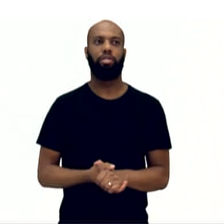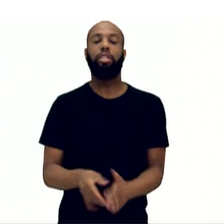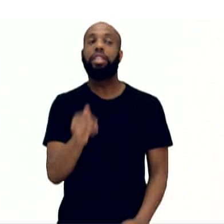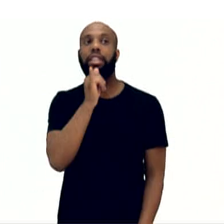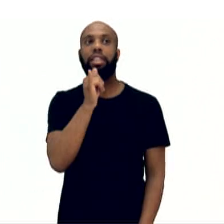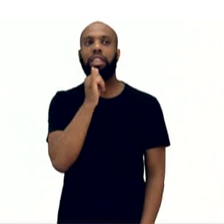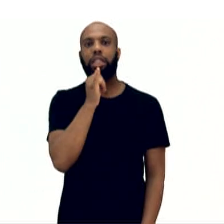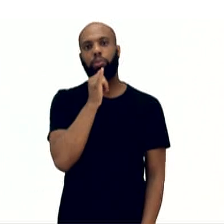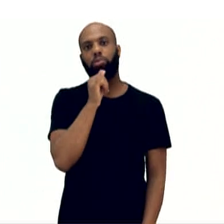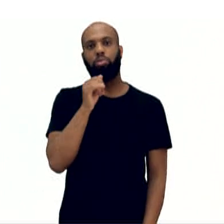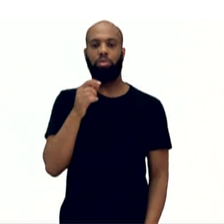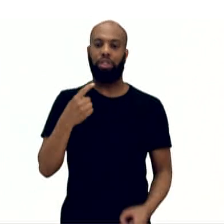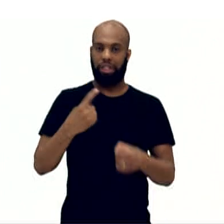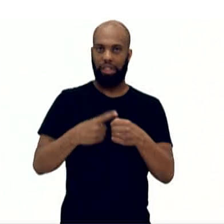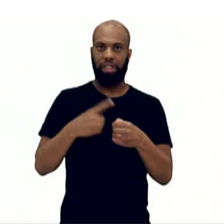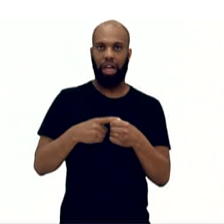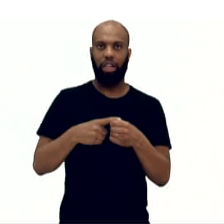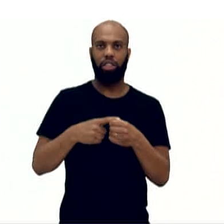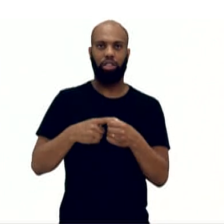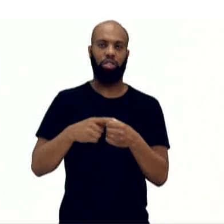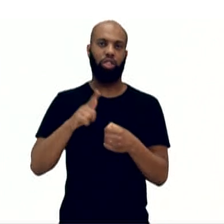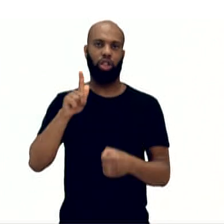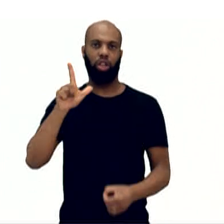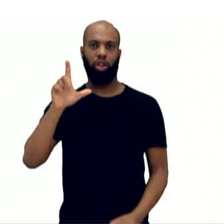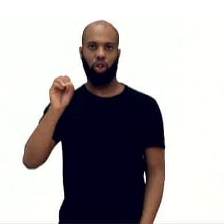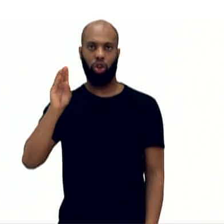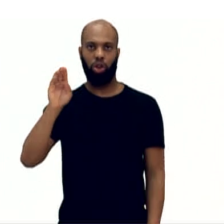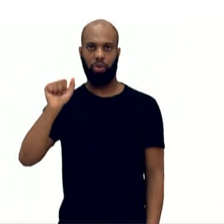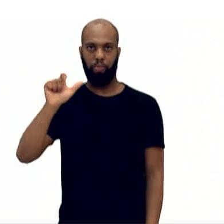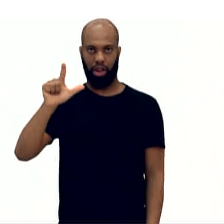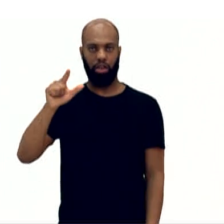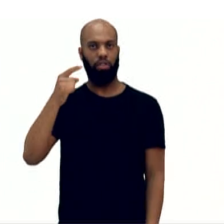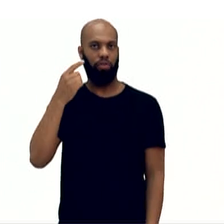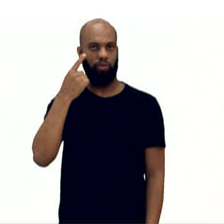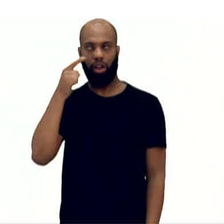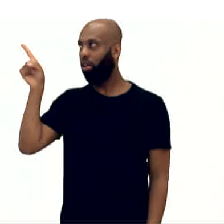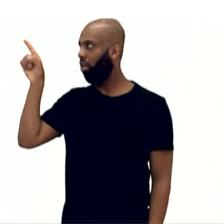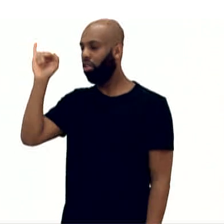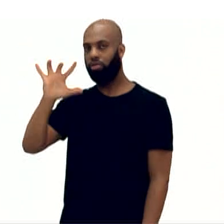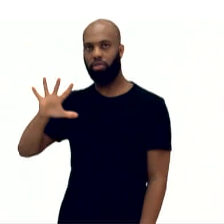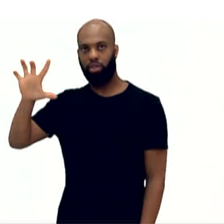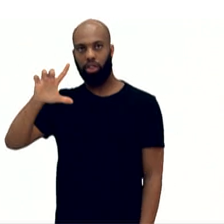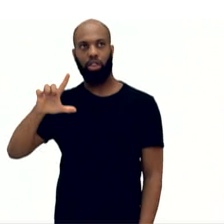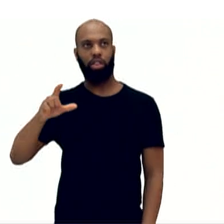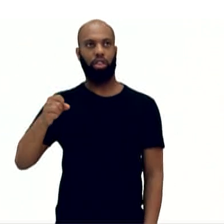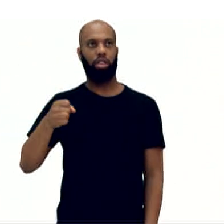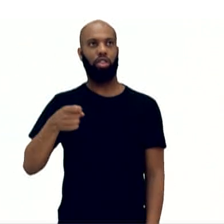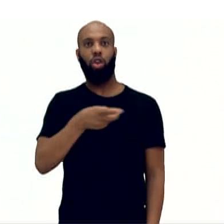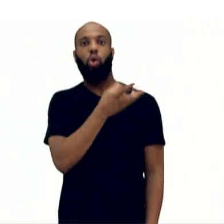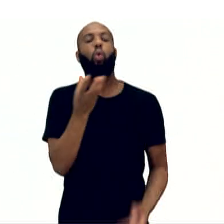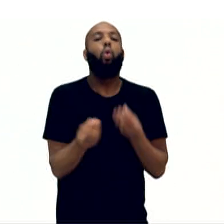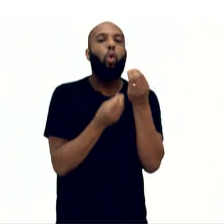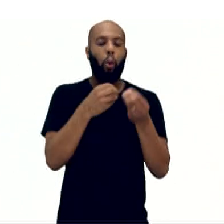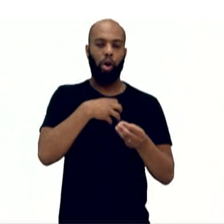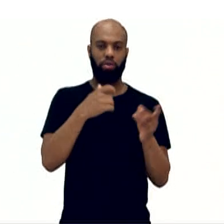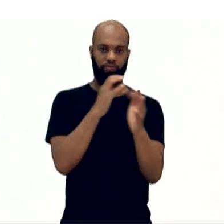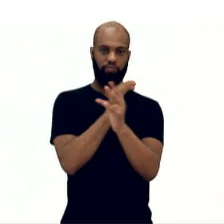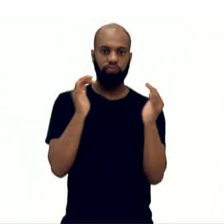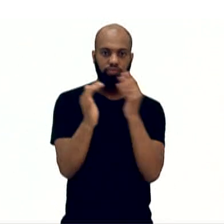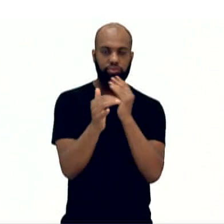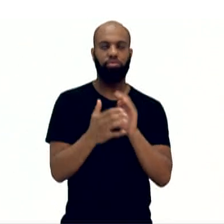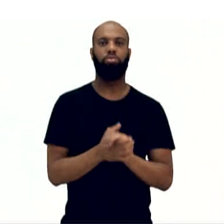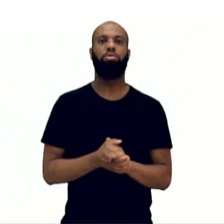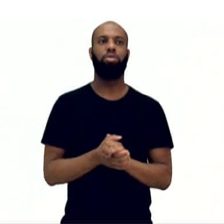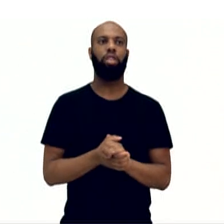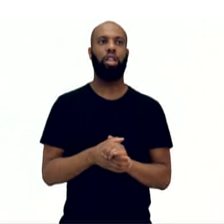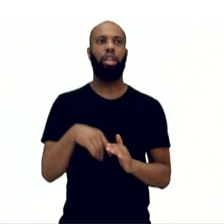Exemplo de cidade global aqui com uma imagem para a gente entender, né, ali é a concentração urbana, e aí nós